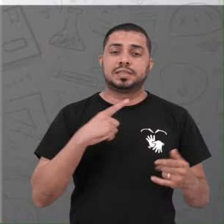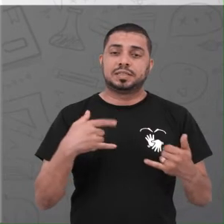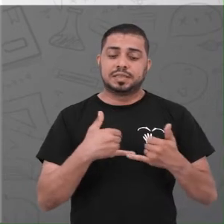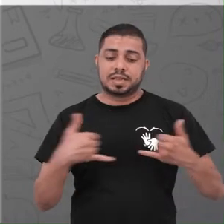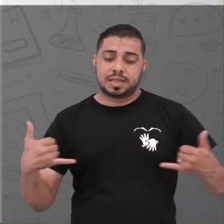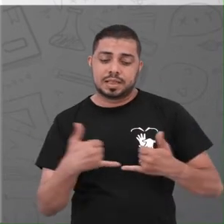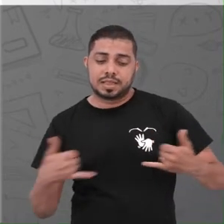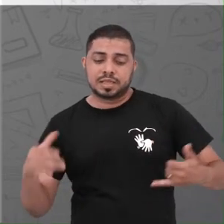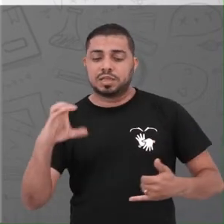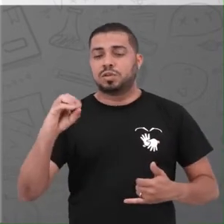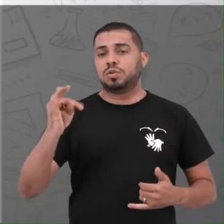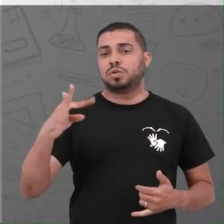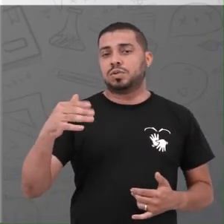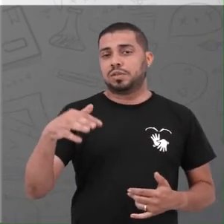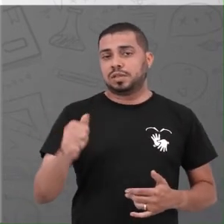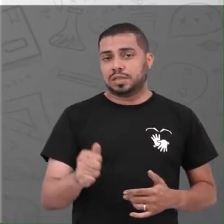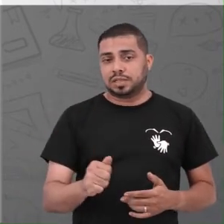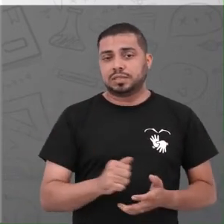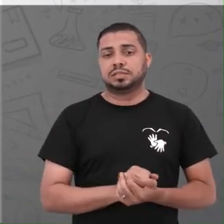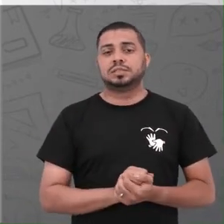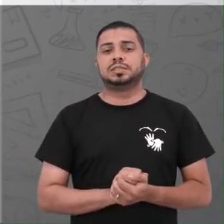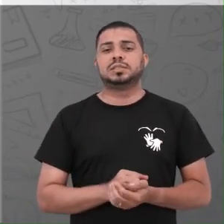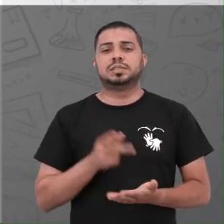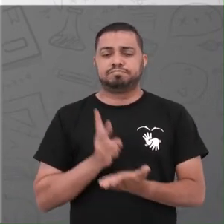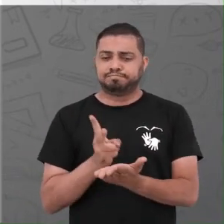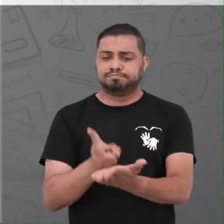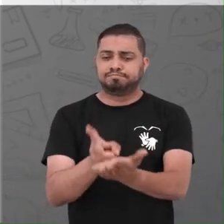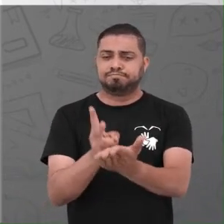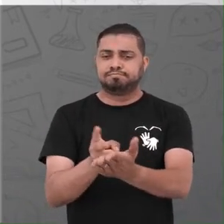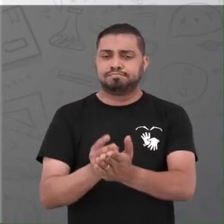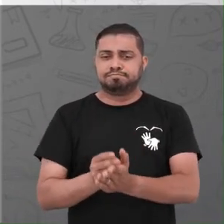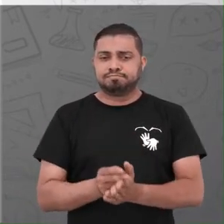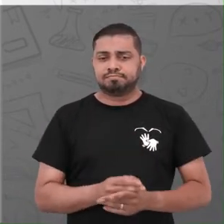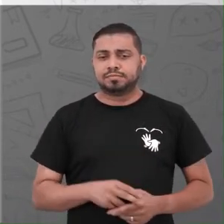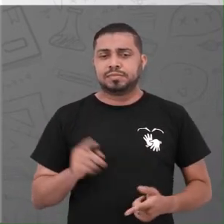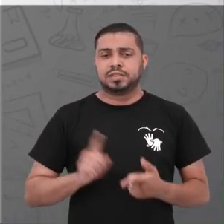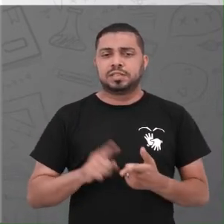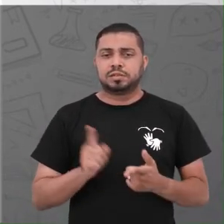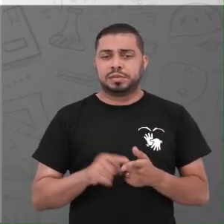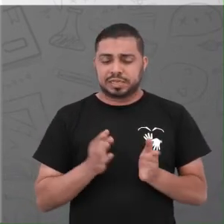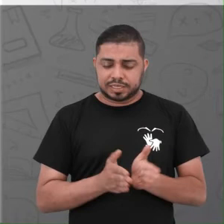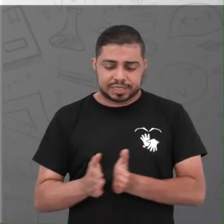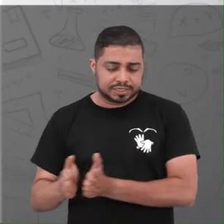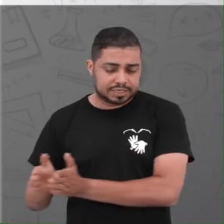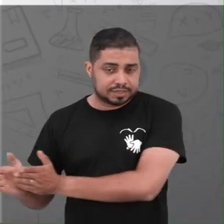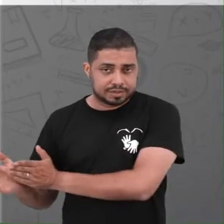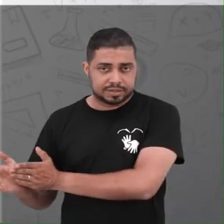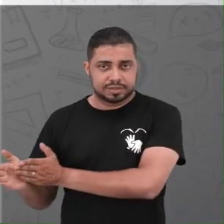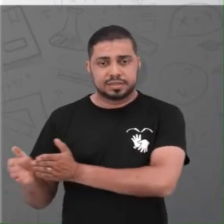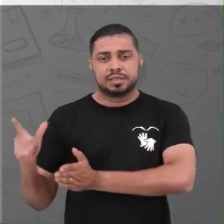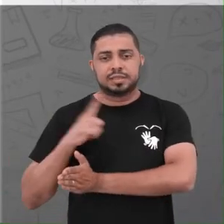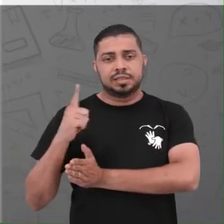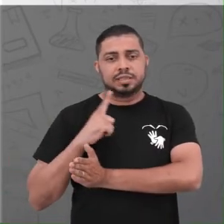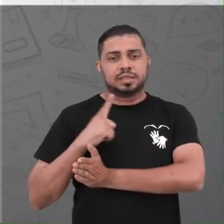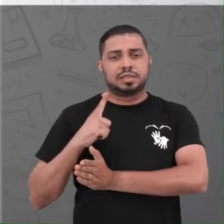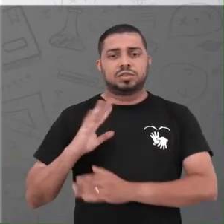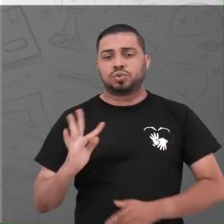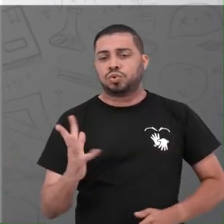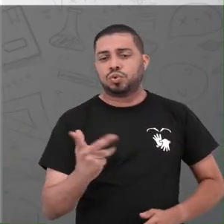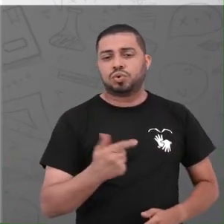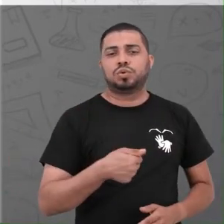de cota elas seguem um alinhamento e elas também estão em série, então elas estão cotando ali todos os